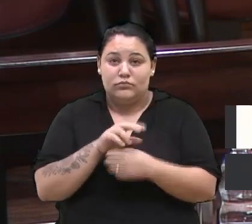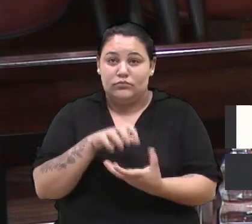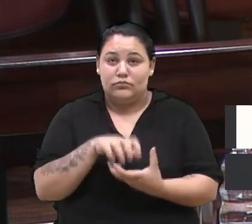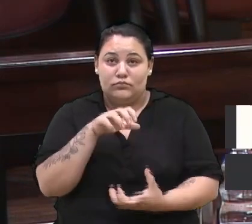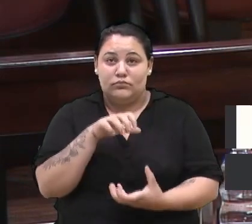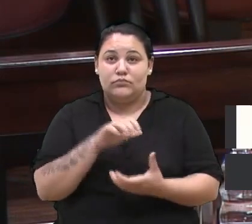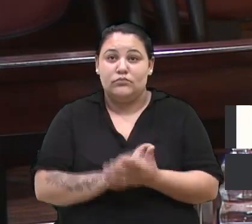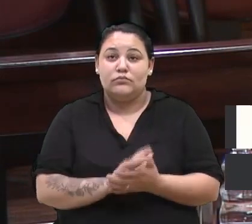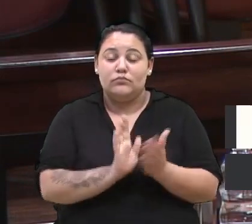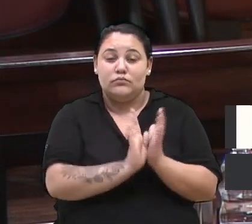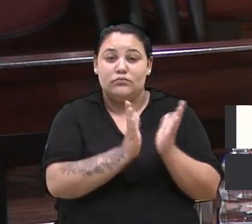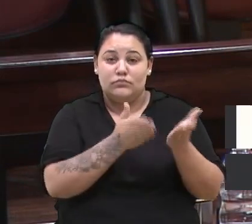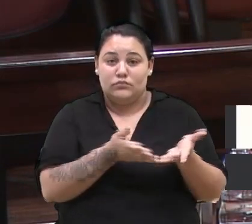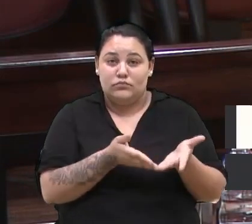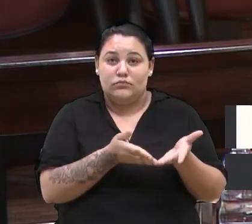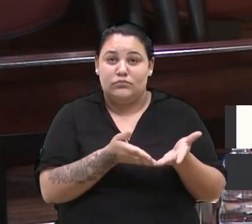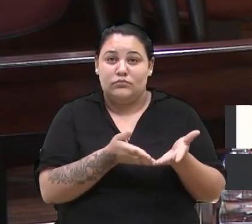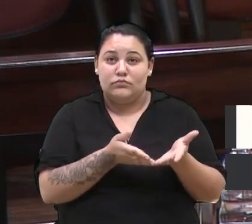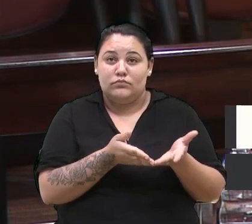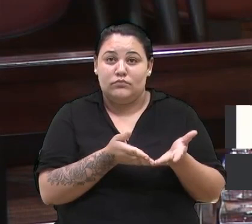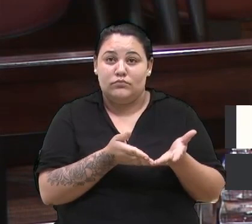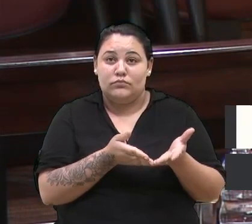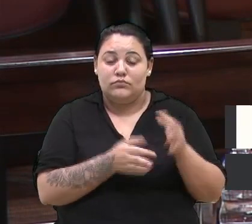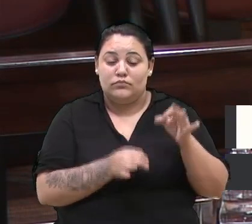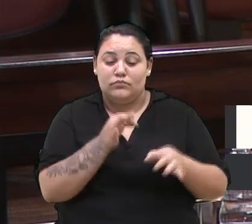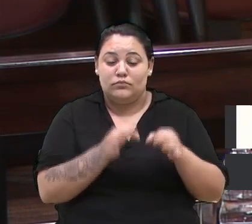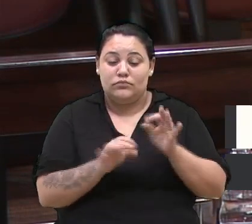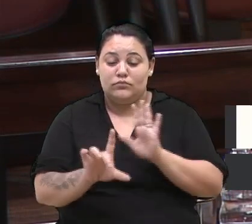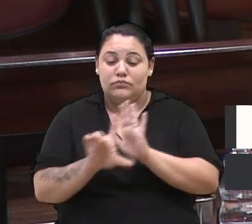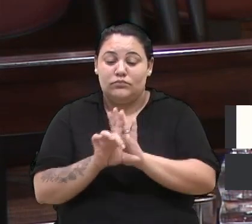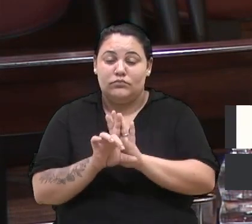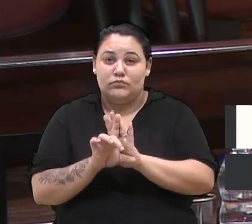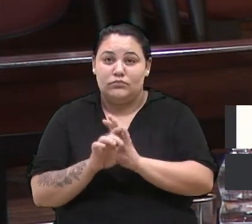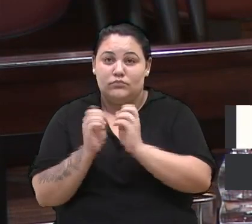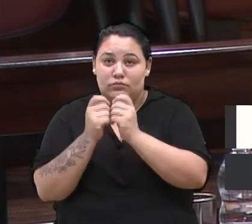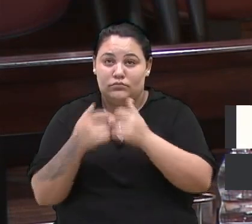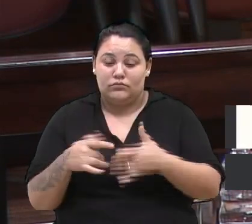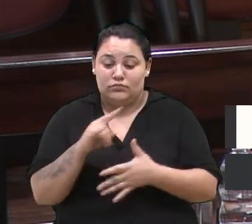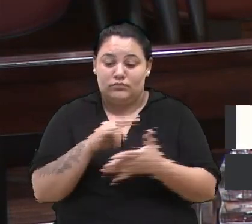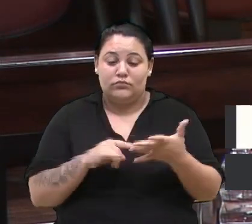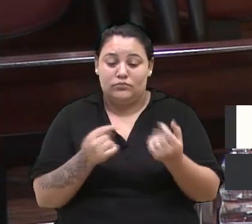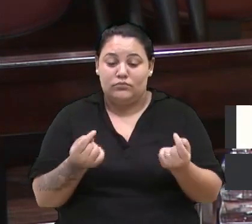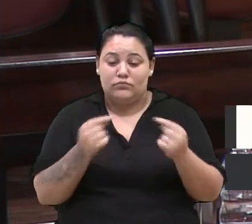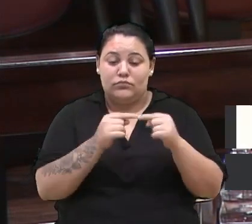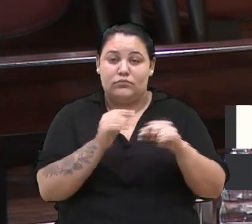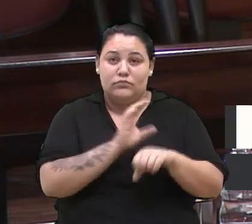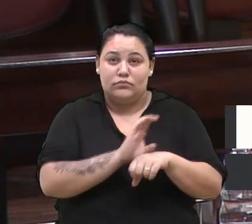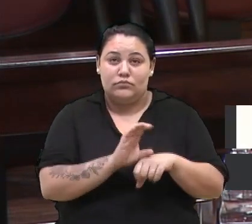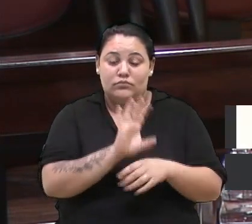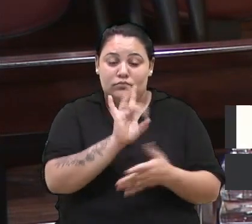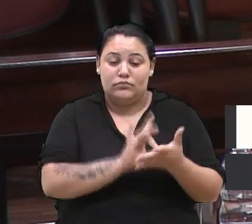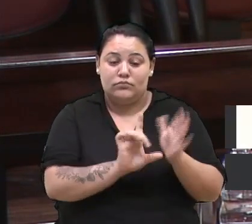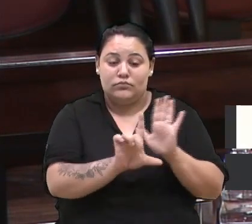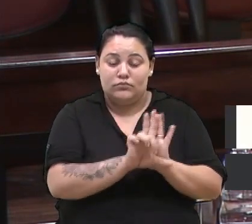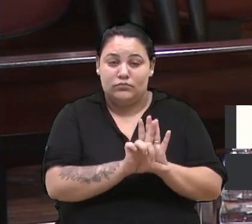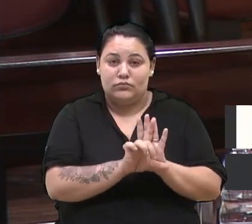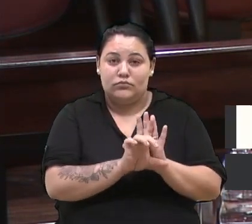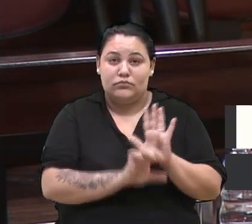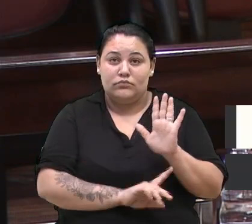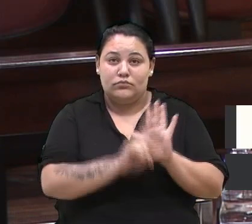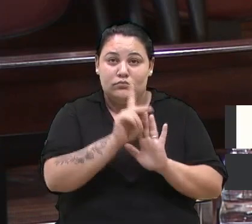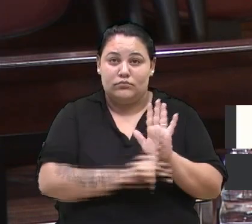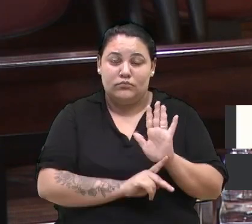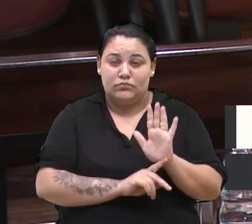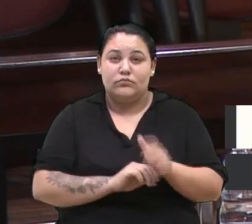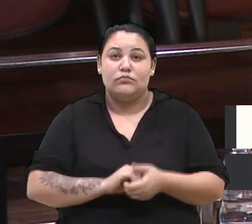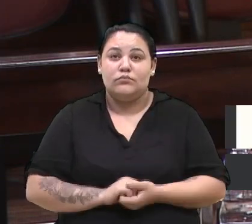Comissão de Constituição, Justiça e Legislação emitiu parecer pela constitucionalidade e legalidade do referido projeto.